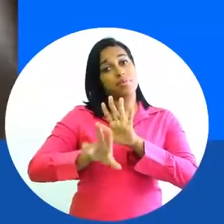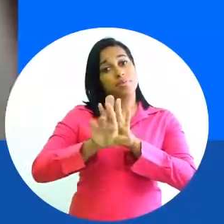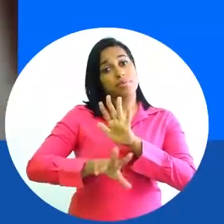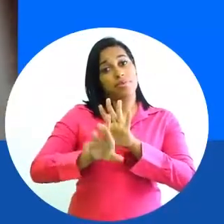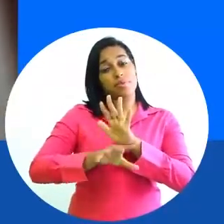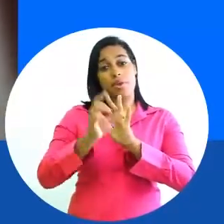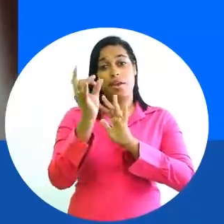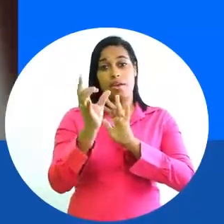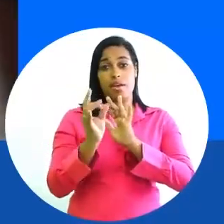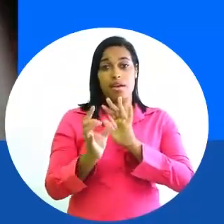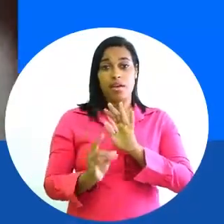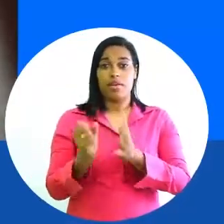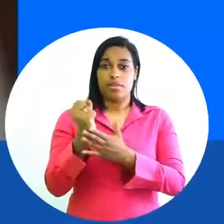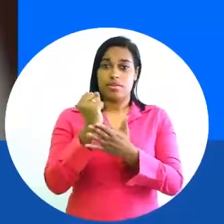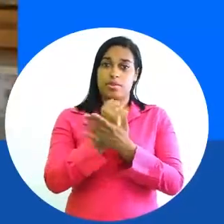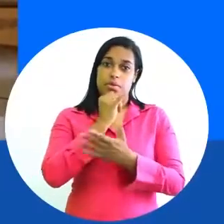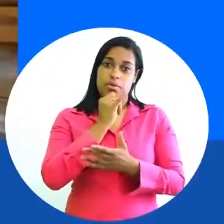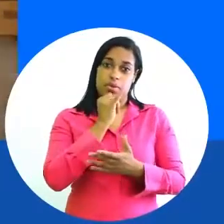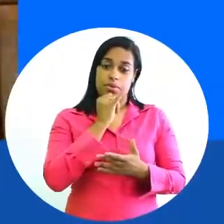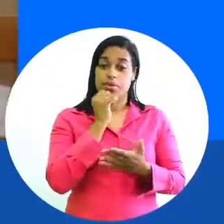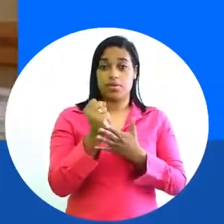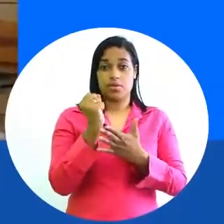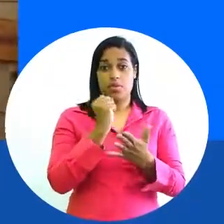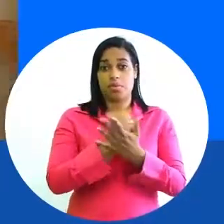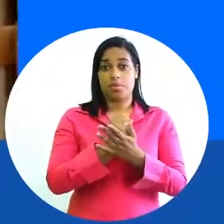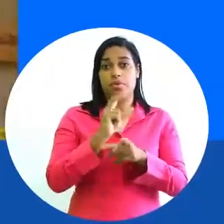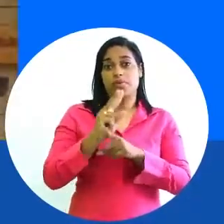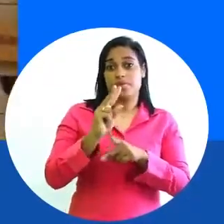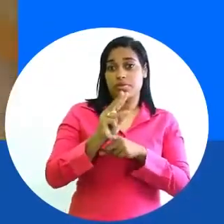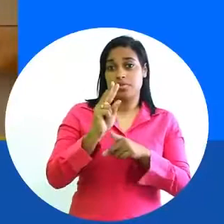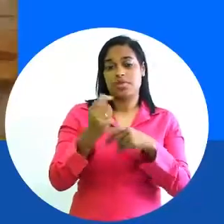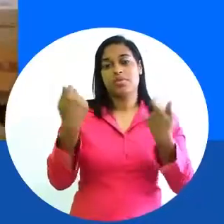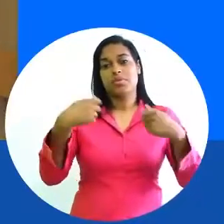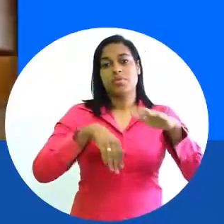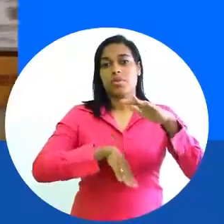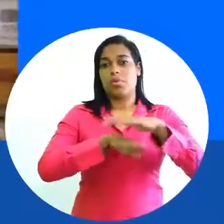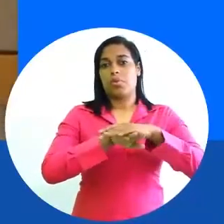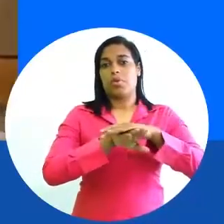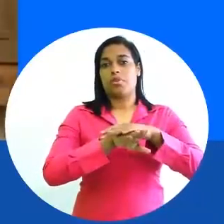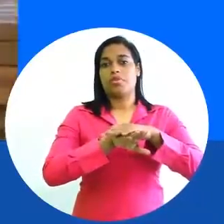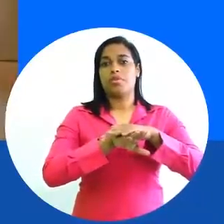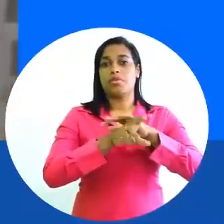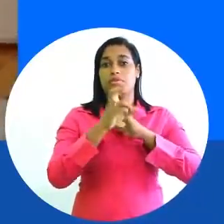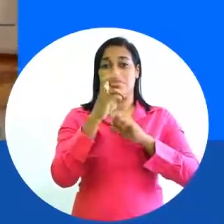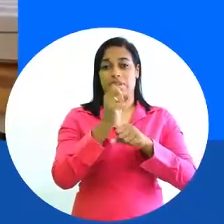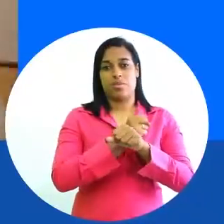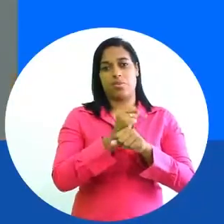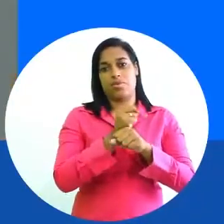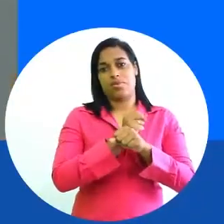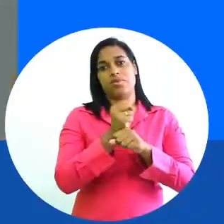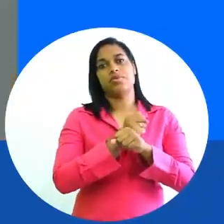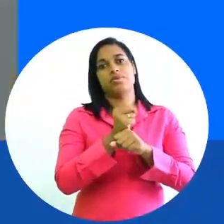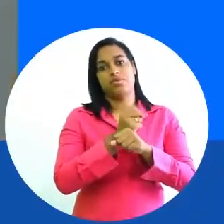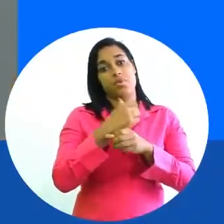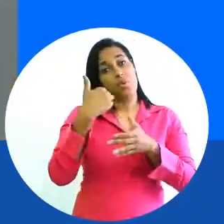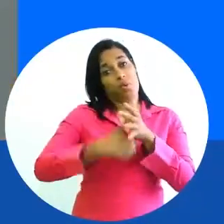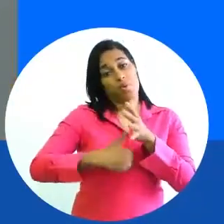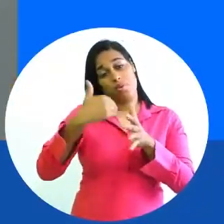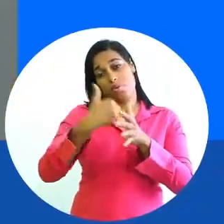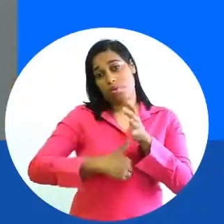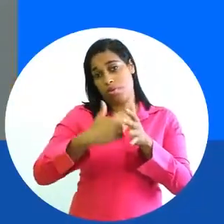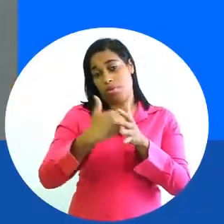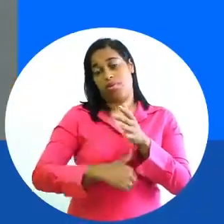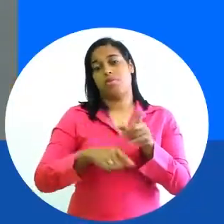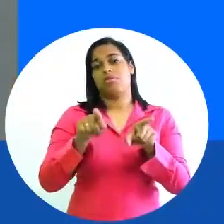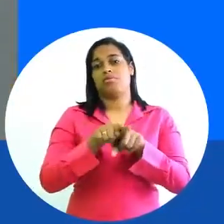cada tipo de documento. Por exemplo, documentos fiscais precisam ser guardados por pelo menos 5 anos. Contratos de